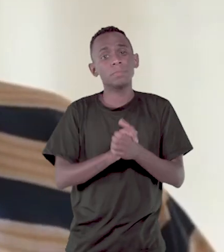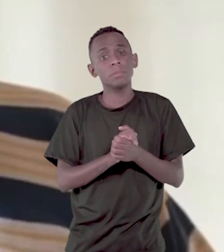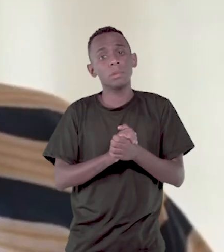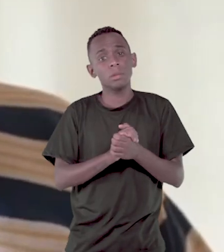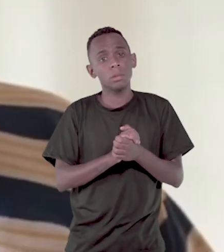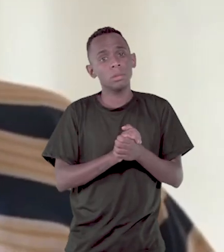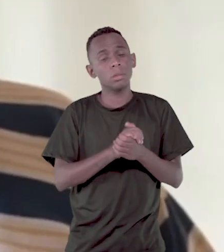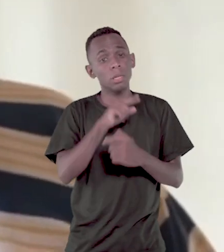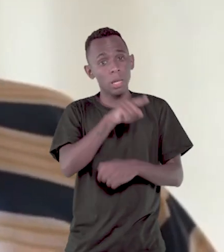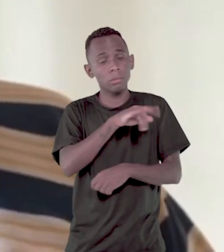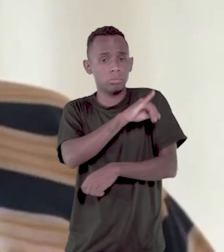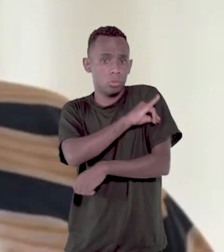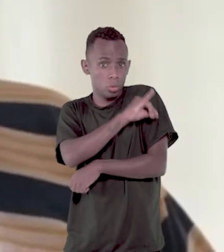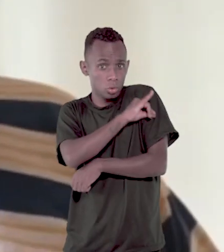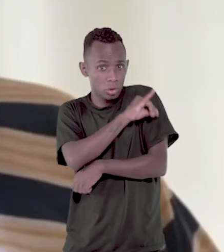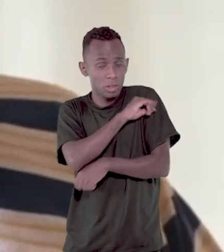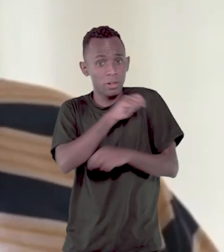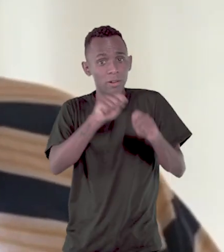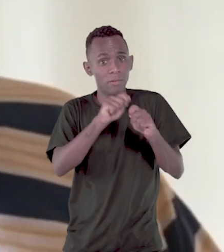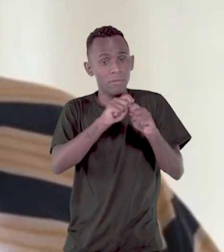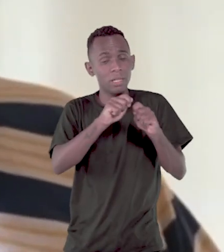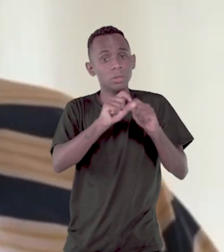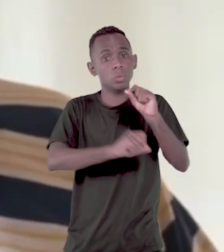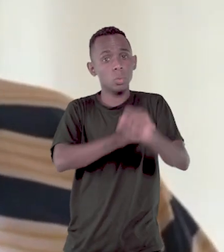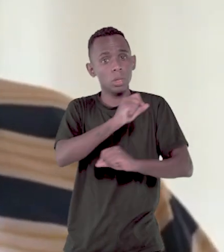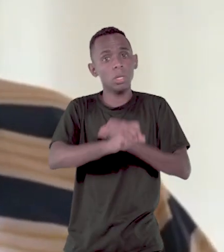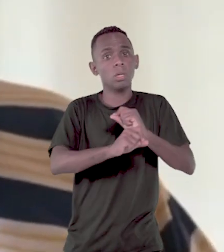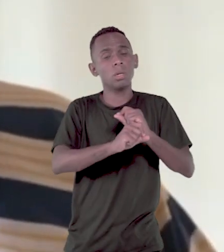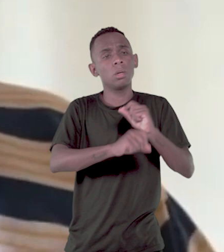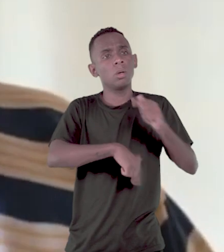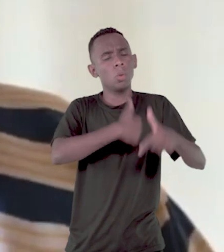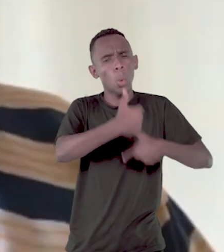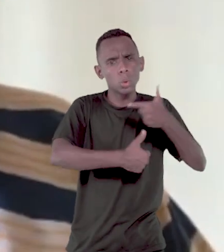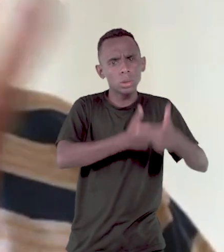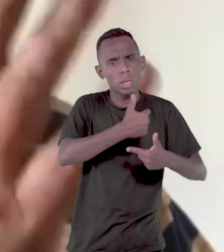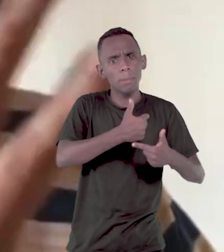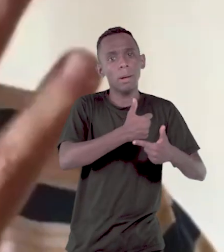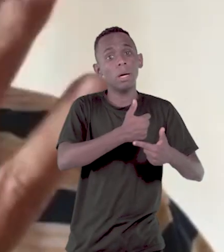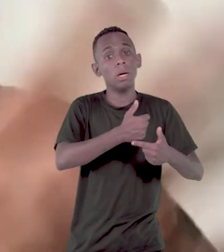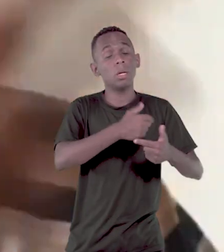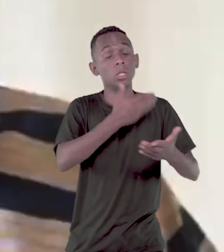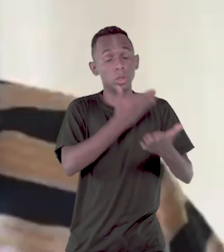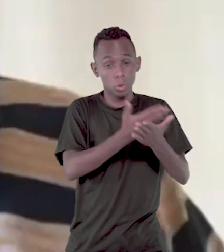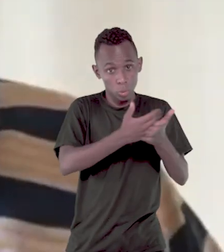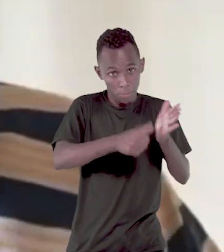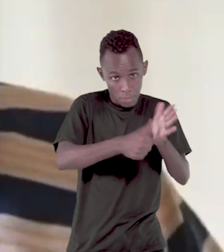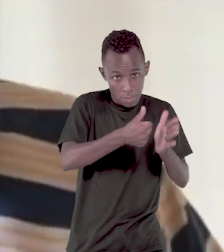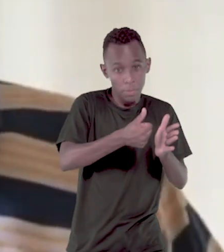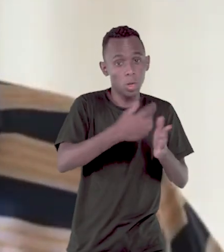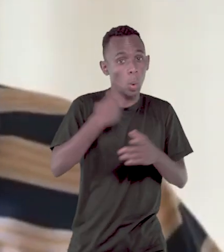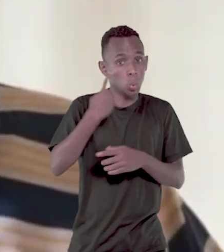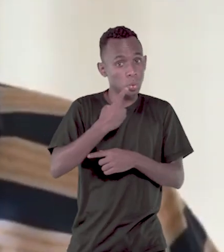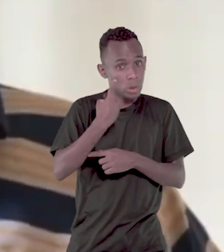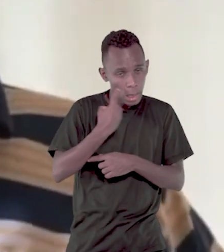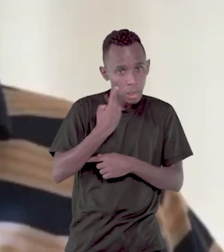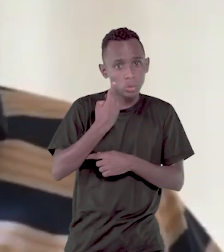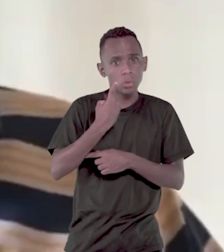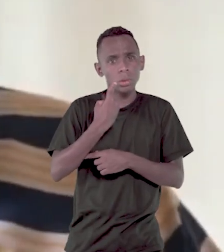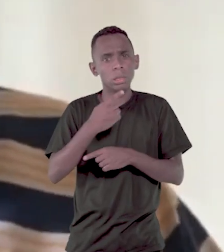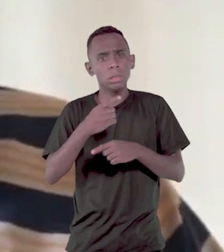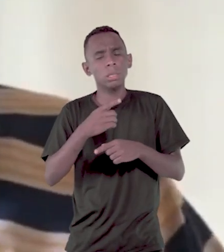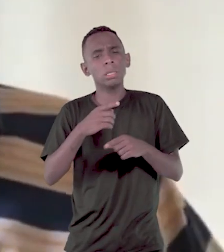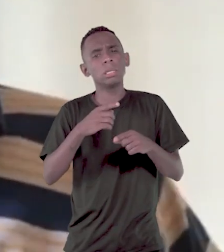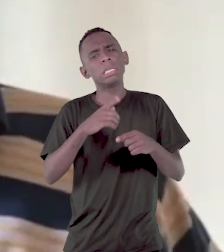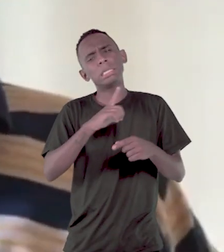Vargas, e no Rio de Janeiro ele faz uma carreira, ele faz direito no Rio de Janeiro, na Universidade